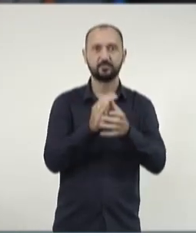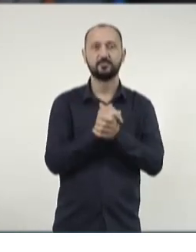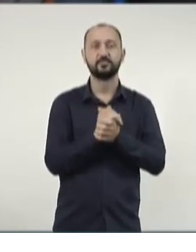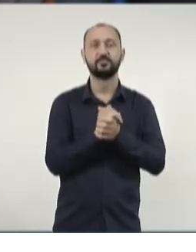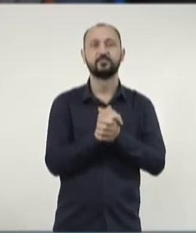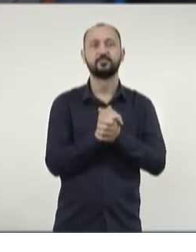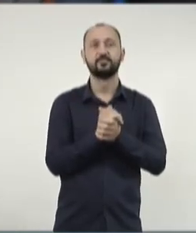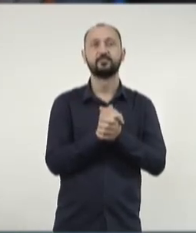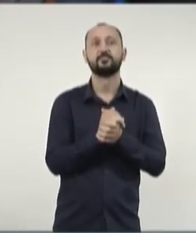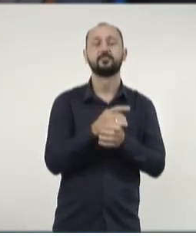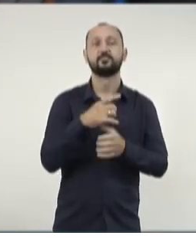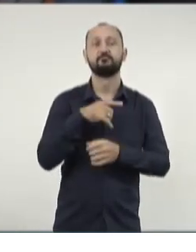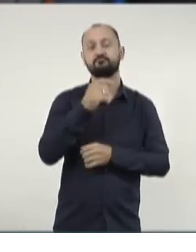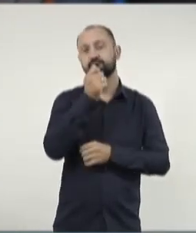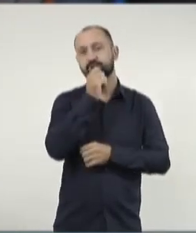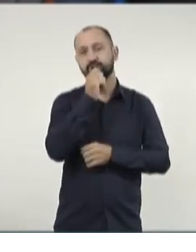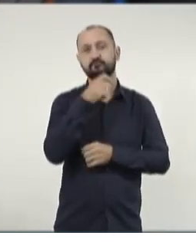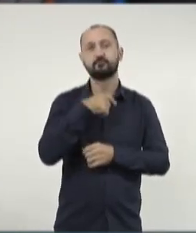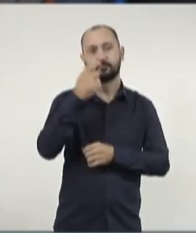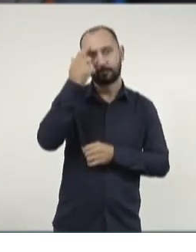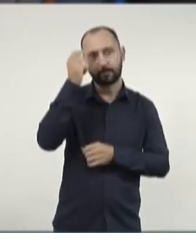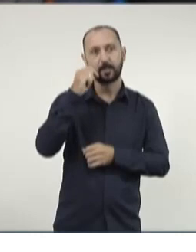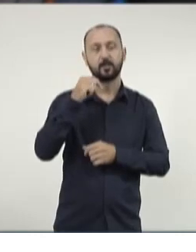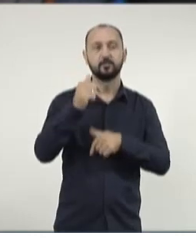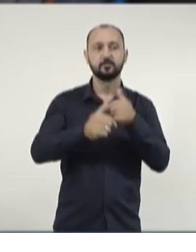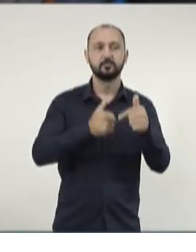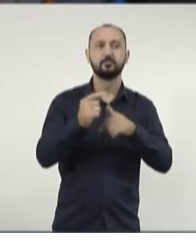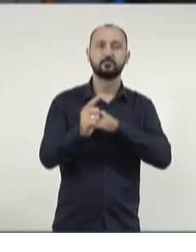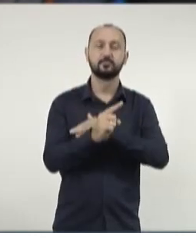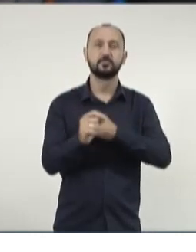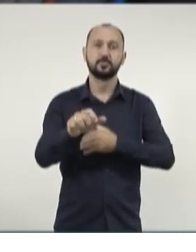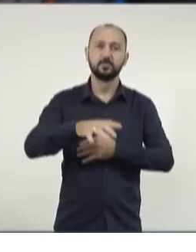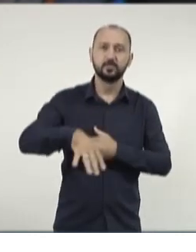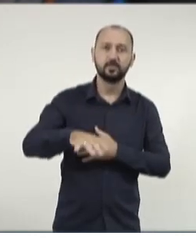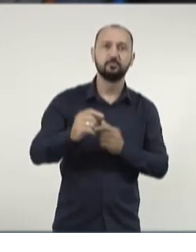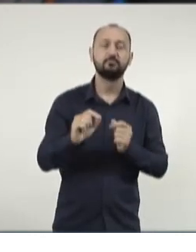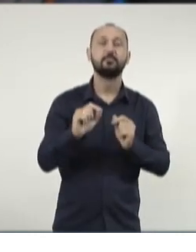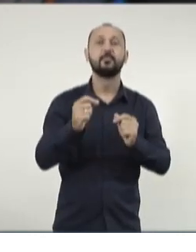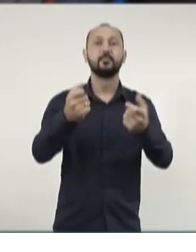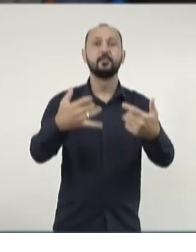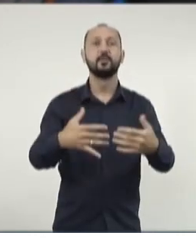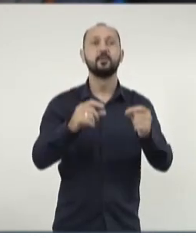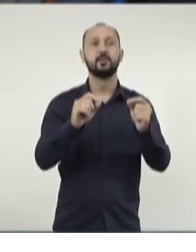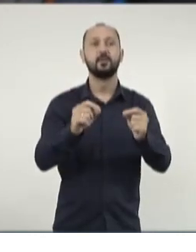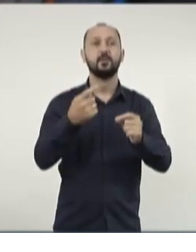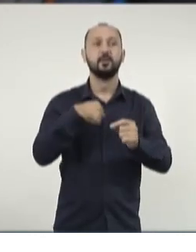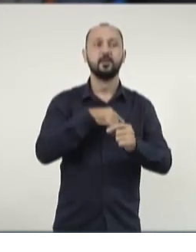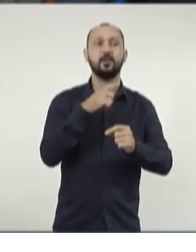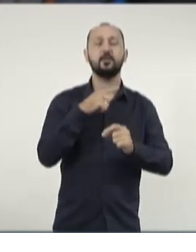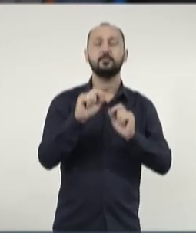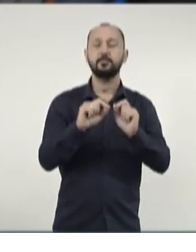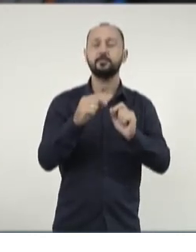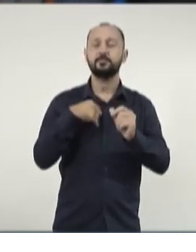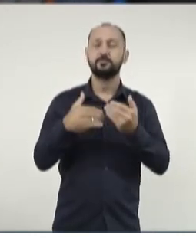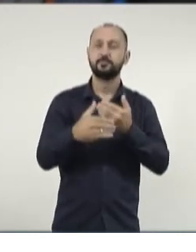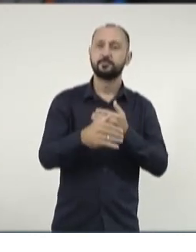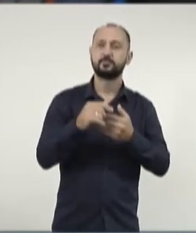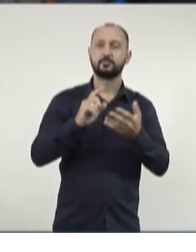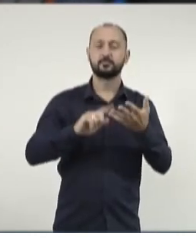Embora ainda fique a ideia do serviço social e psicologia, para dizer assim, nós trabalhamos junto, mas